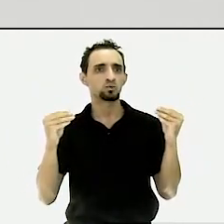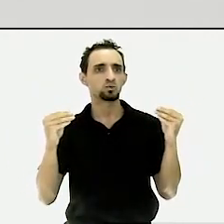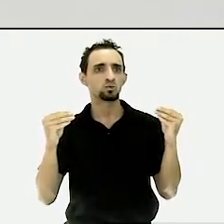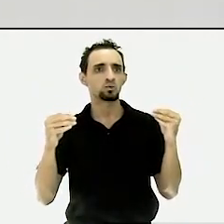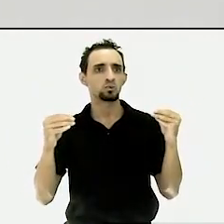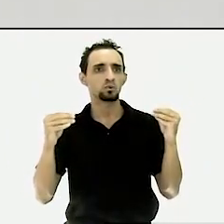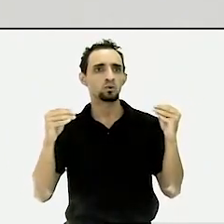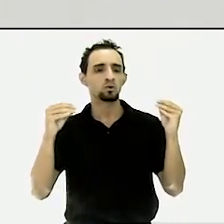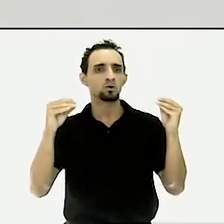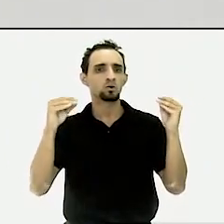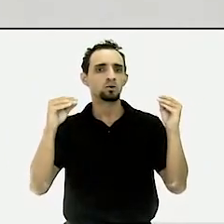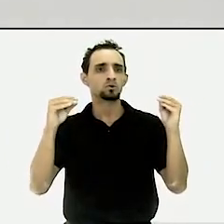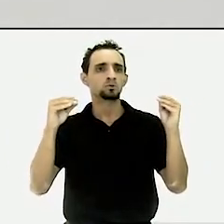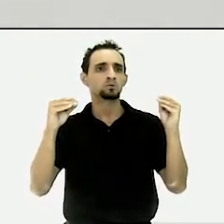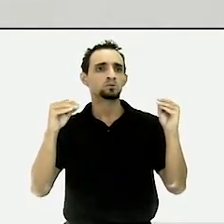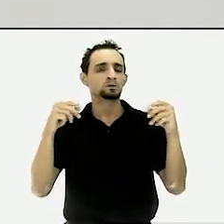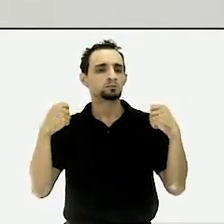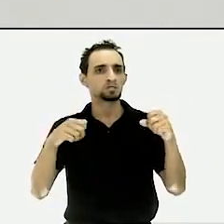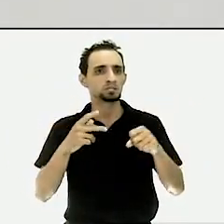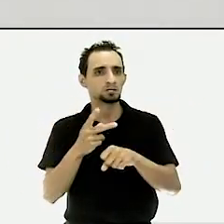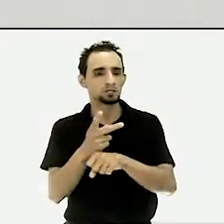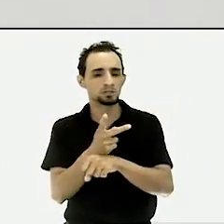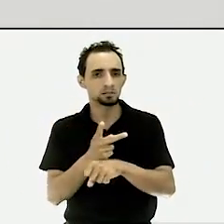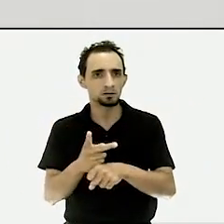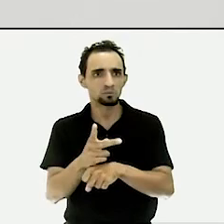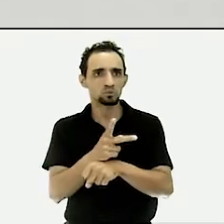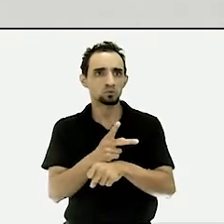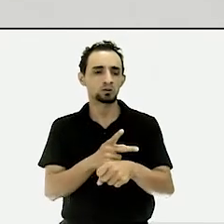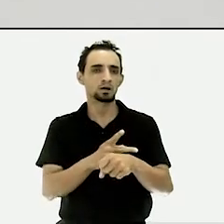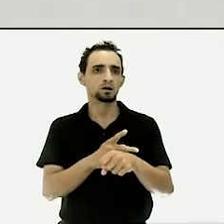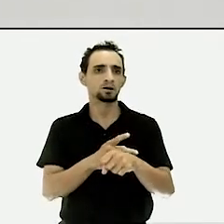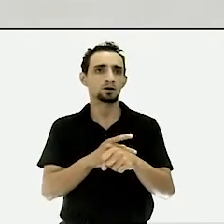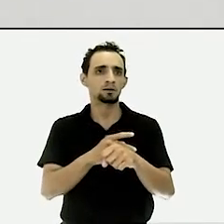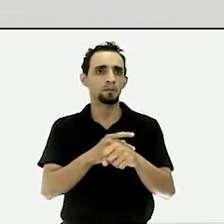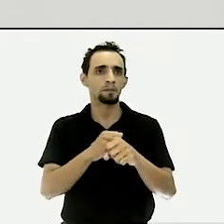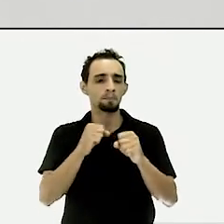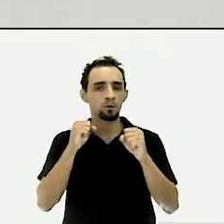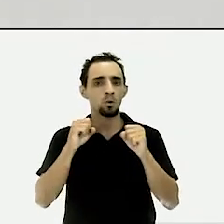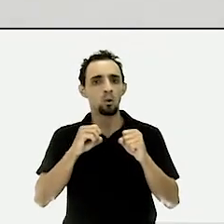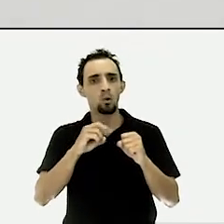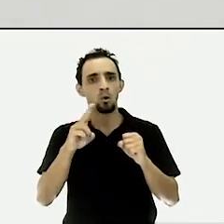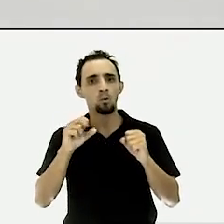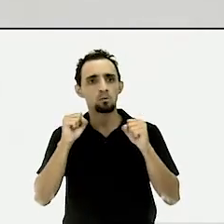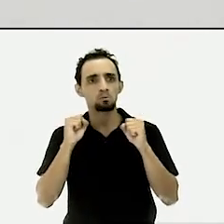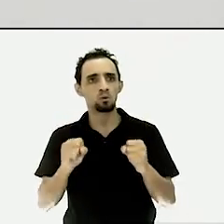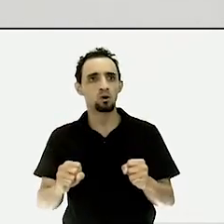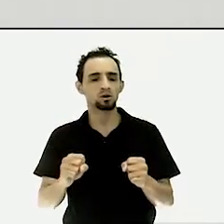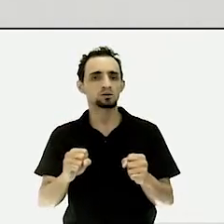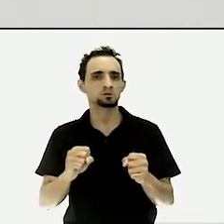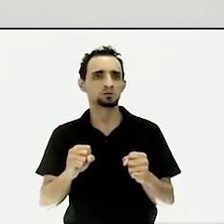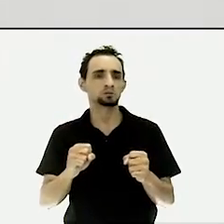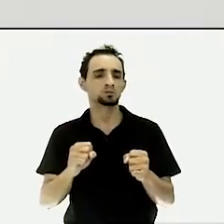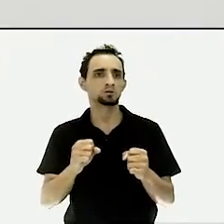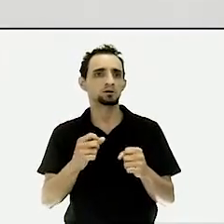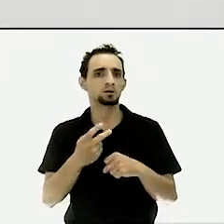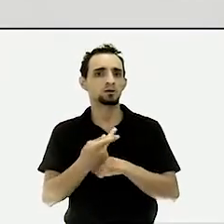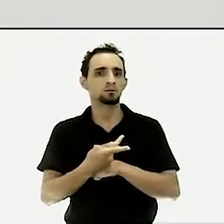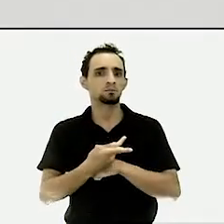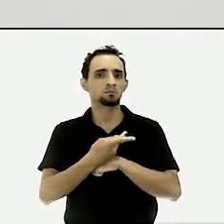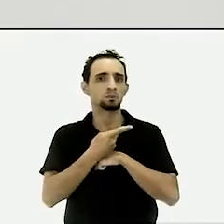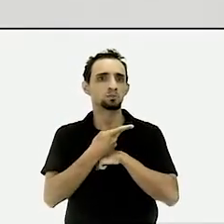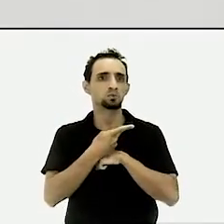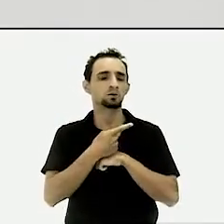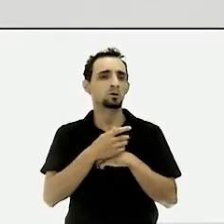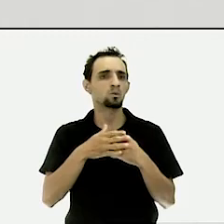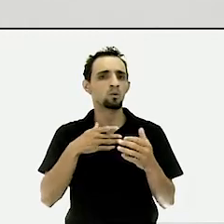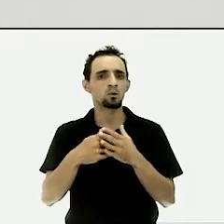têm que procurar o vereador que vocês confiem, pode me procurar, ou é o pai, ou é a mãe, ou é uma irmã, mas se abra, fala do